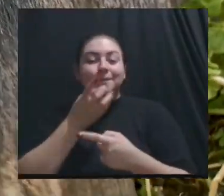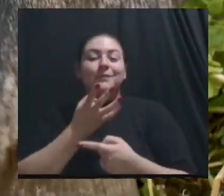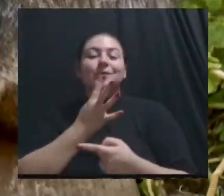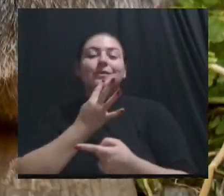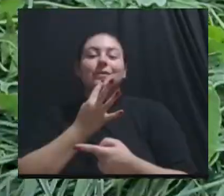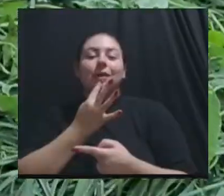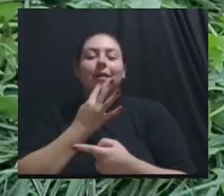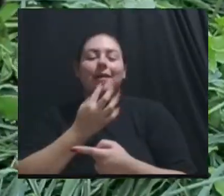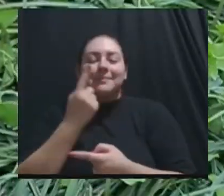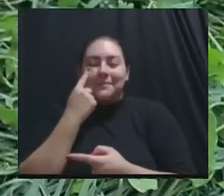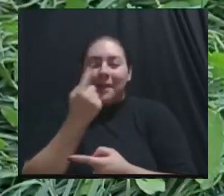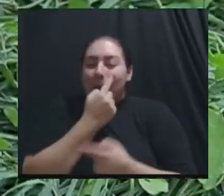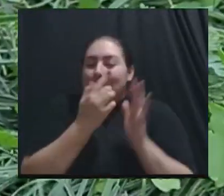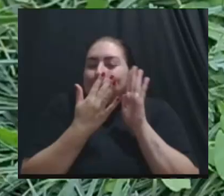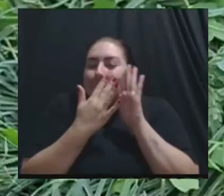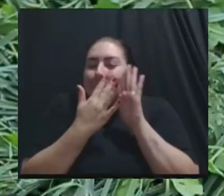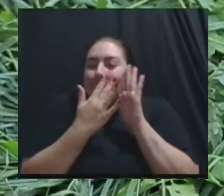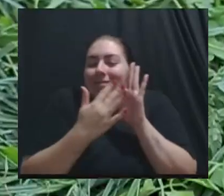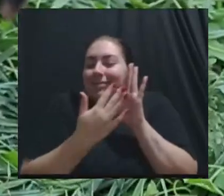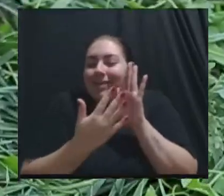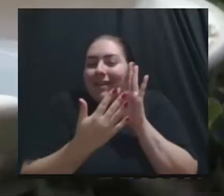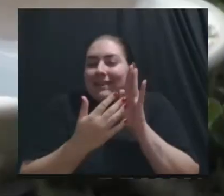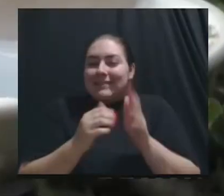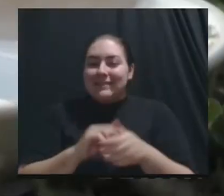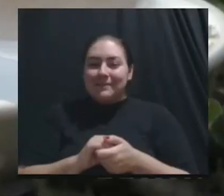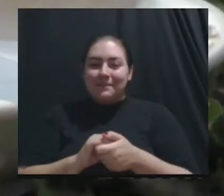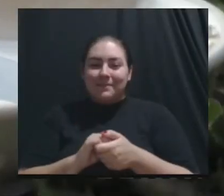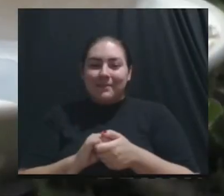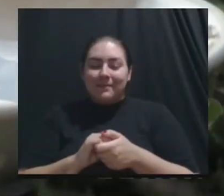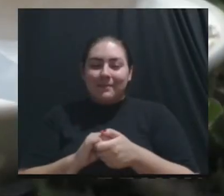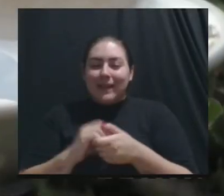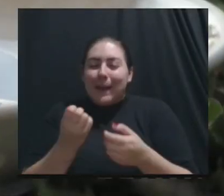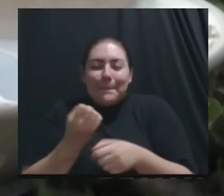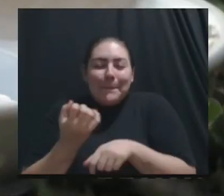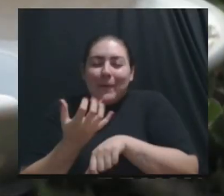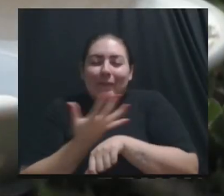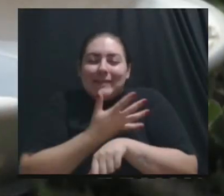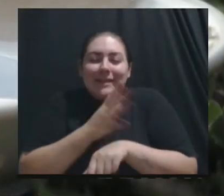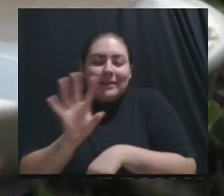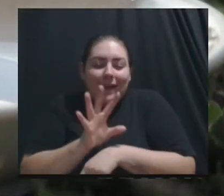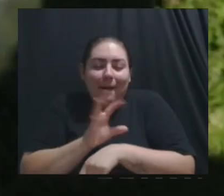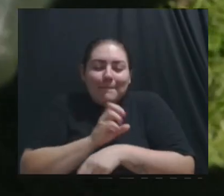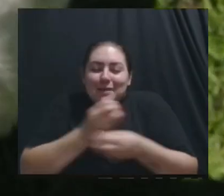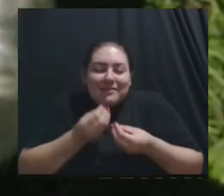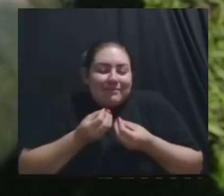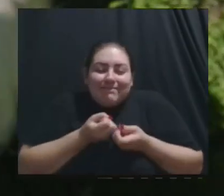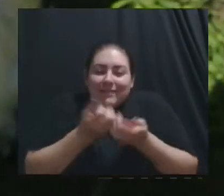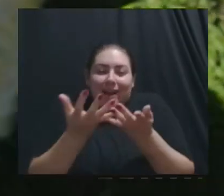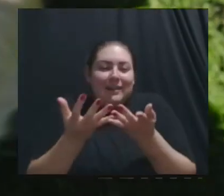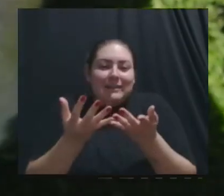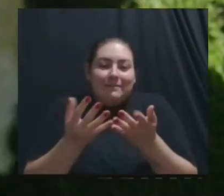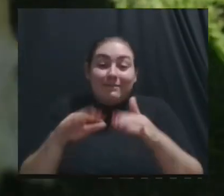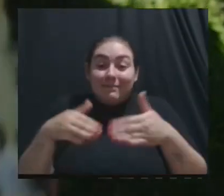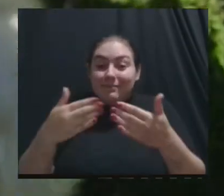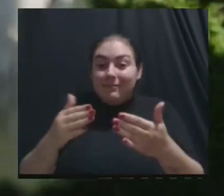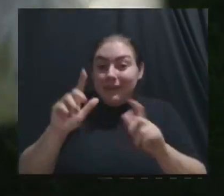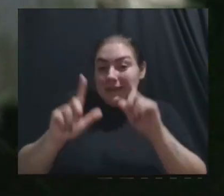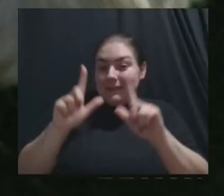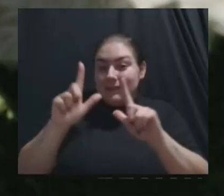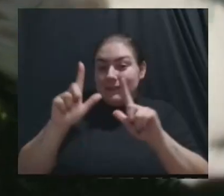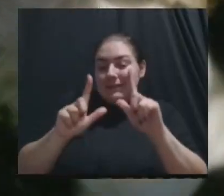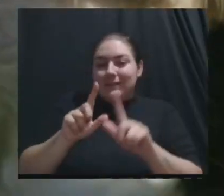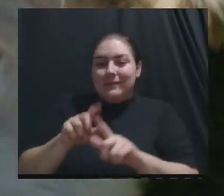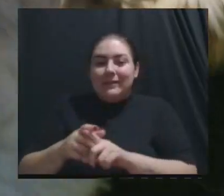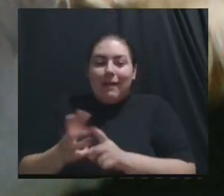brilhantes, rabinhos abanando e muito amor para dar. Está no ar o Adote um